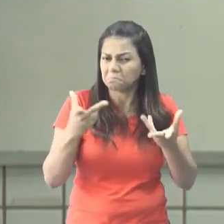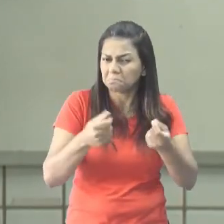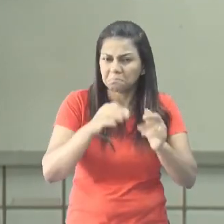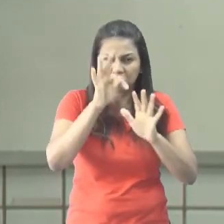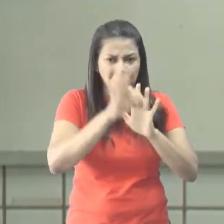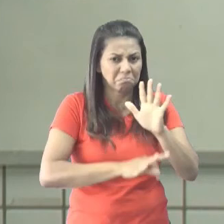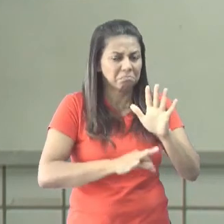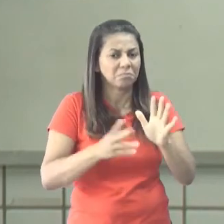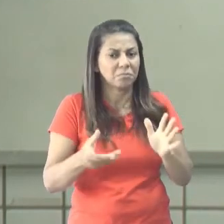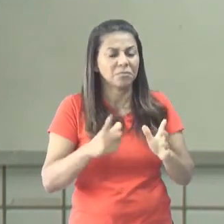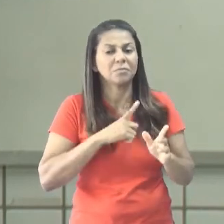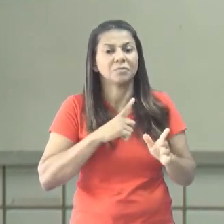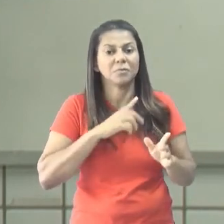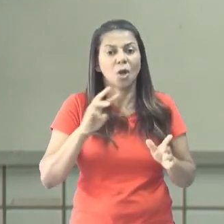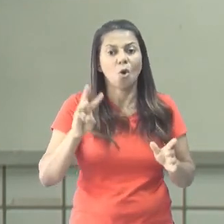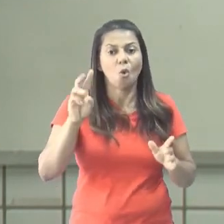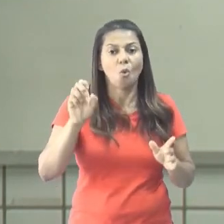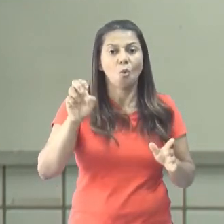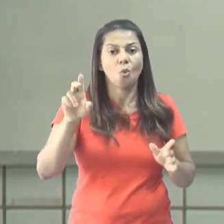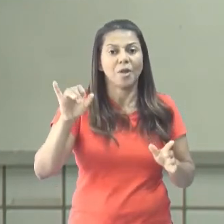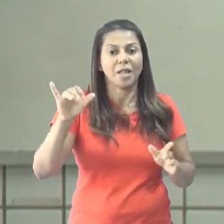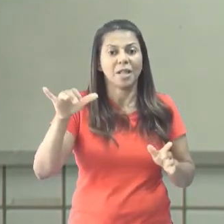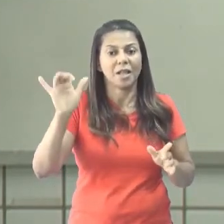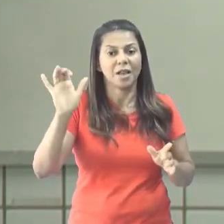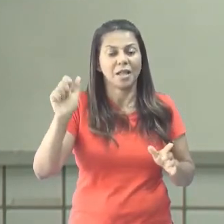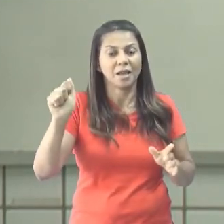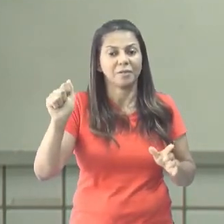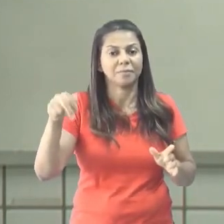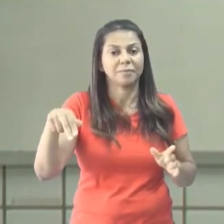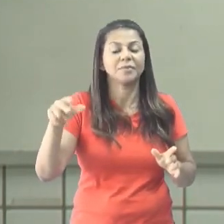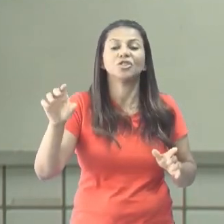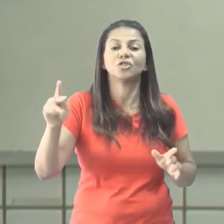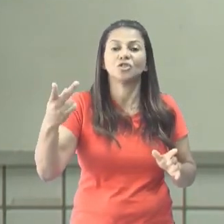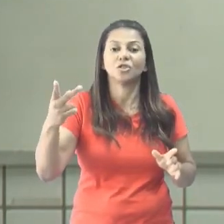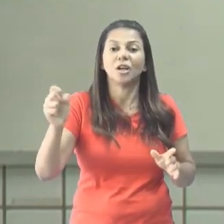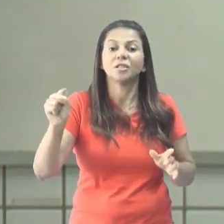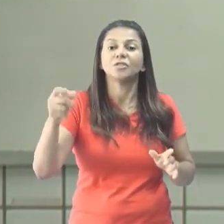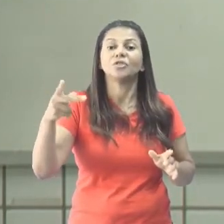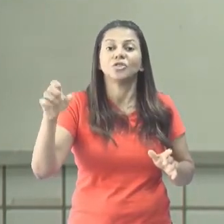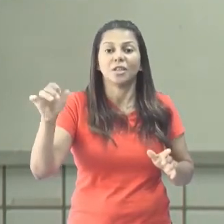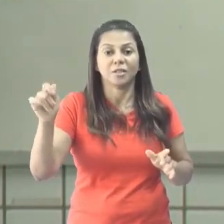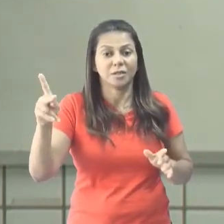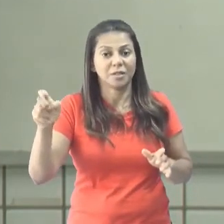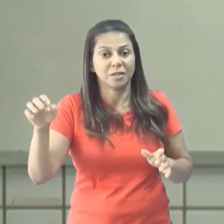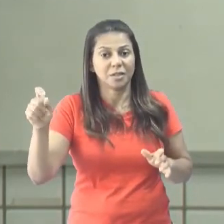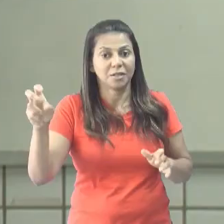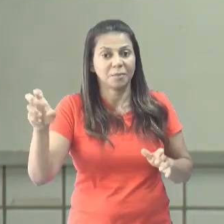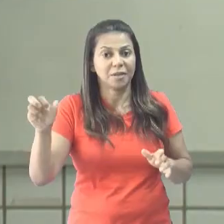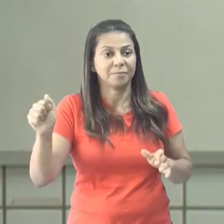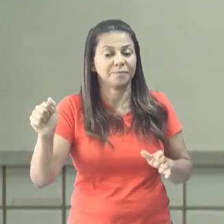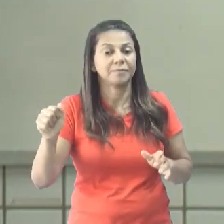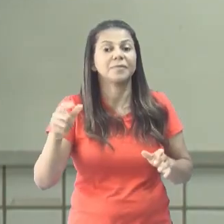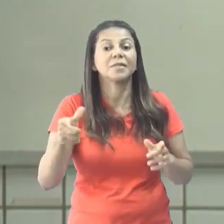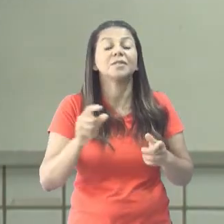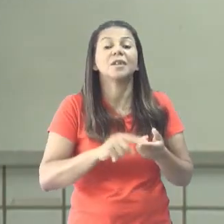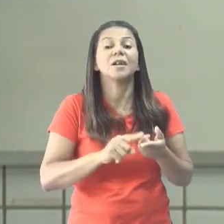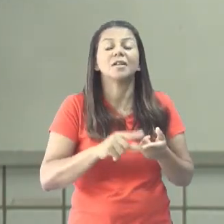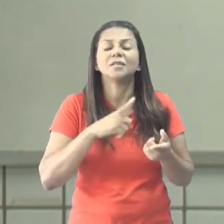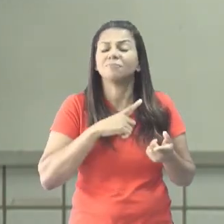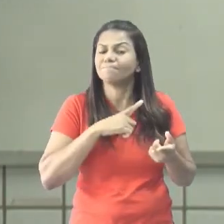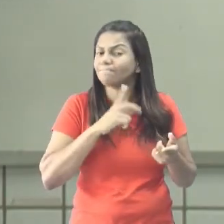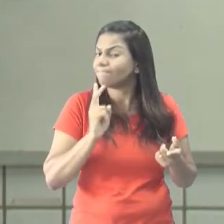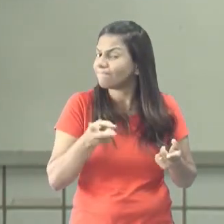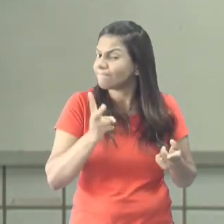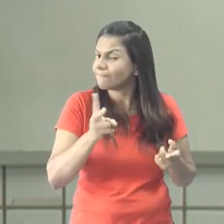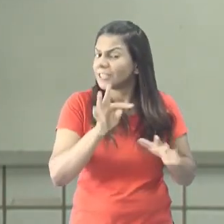de William Shakespeare, tem na versão infanto-juvenil. Leiam, que é maravilhoso. Então, William Shakespeare, todos